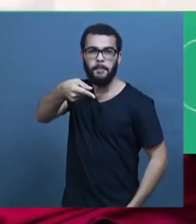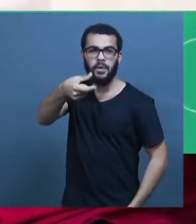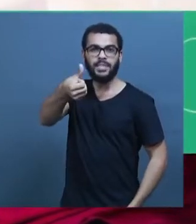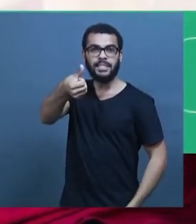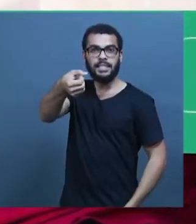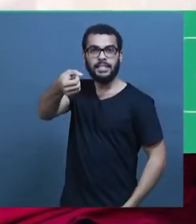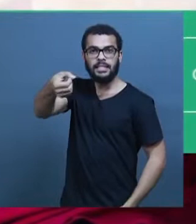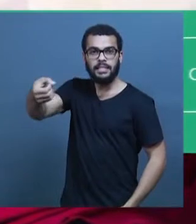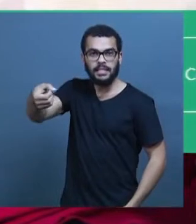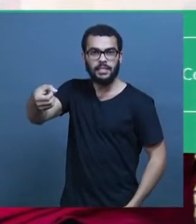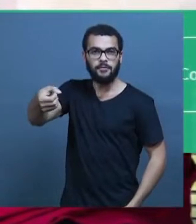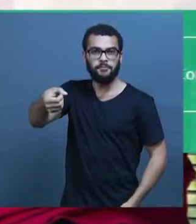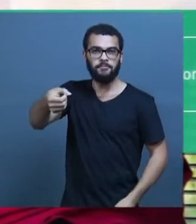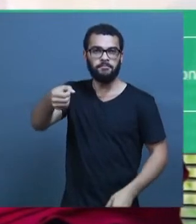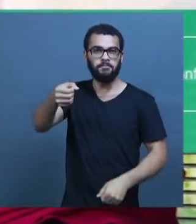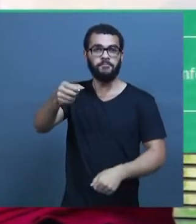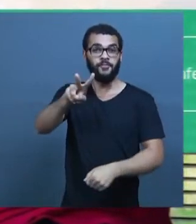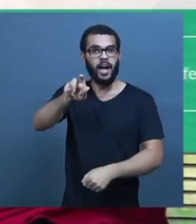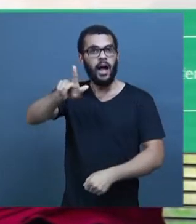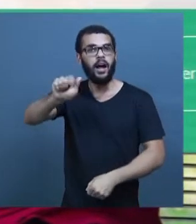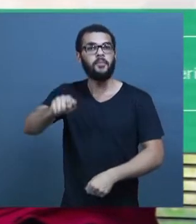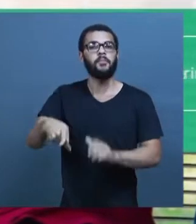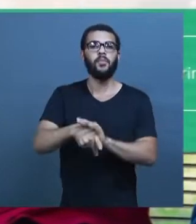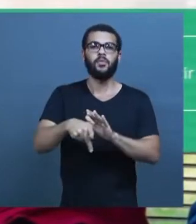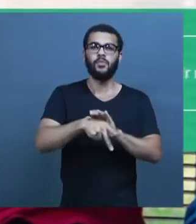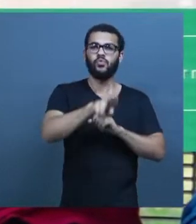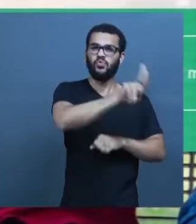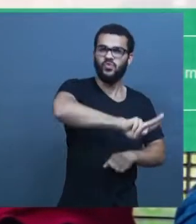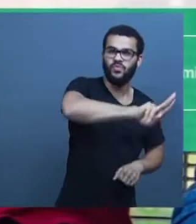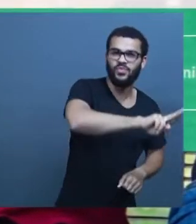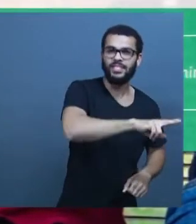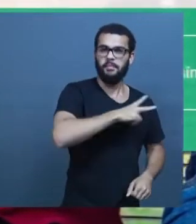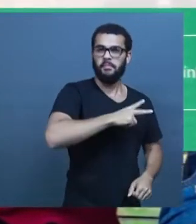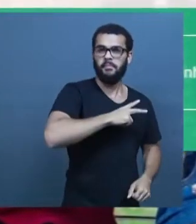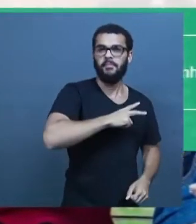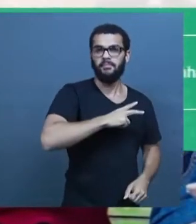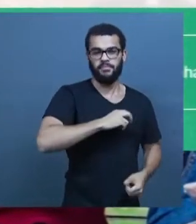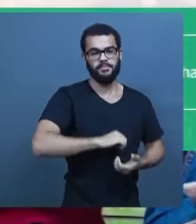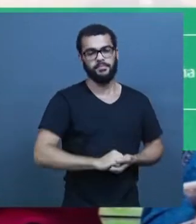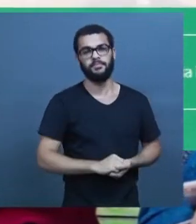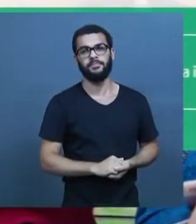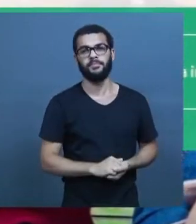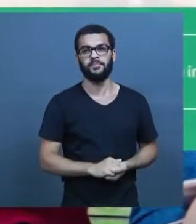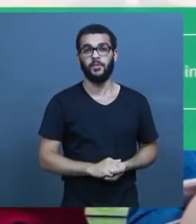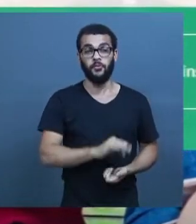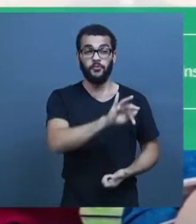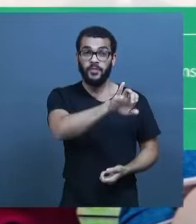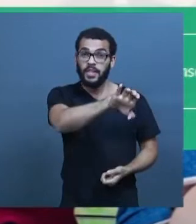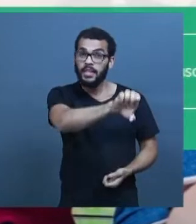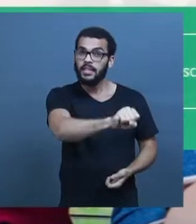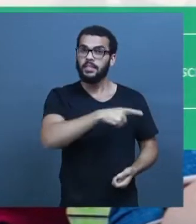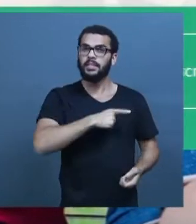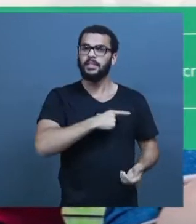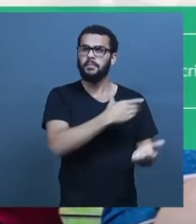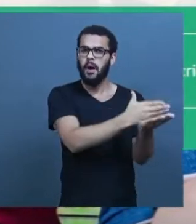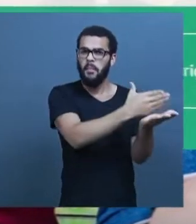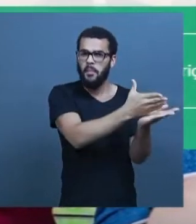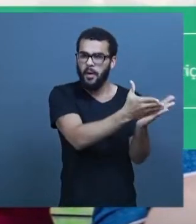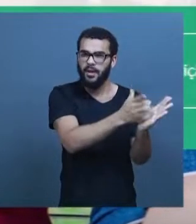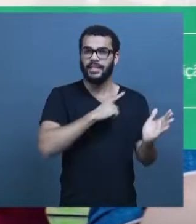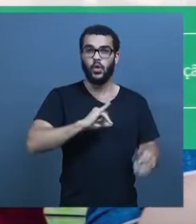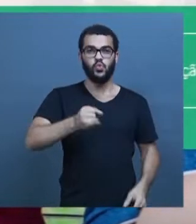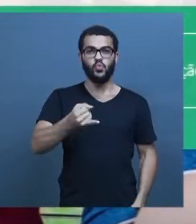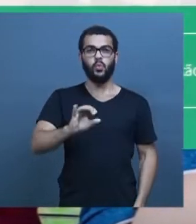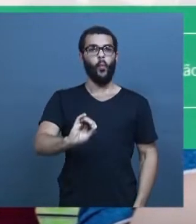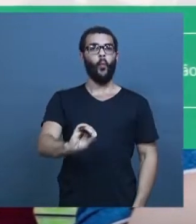46.600 vagas em instituições de ensino privadas em todo o país. O FIES oferece financiamento a juros